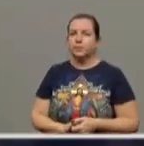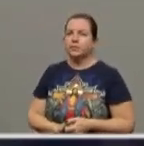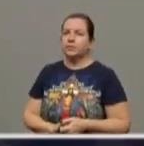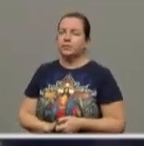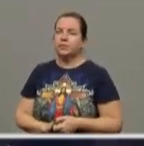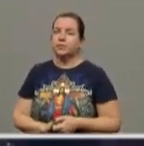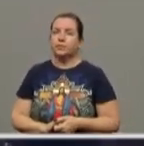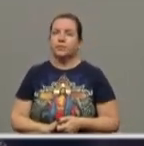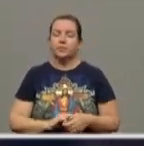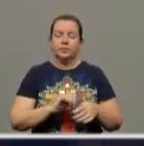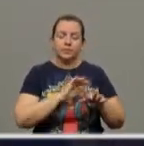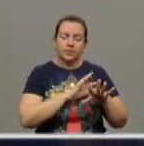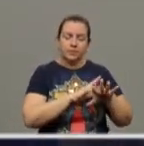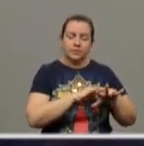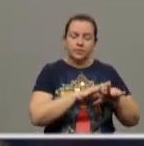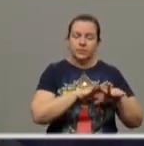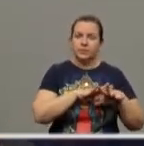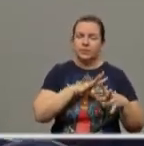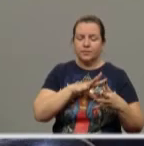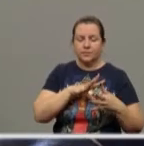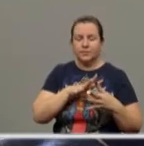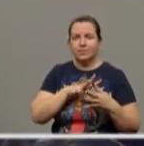Sara-me com teu amor,